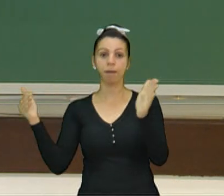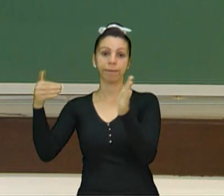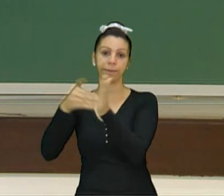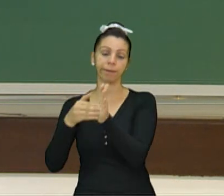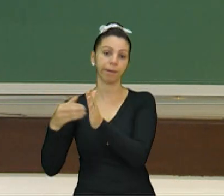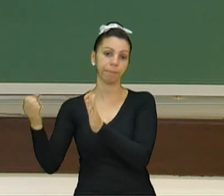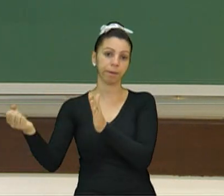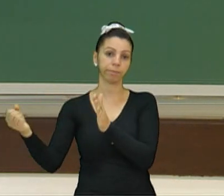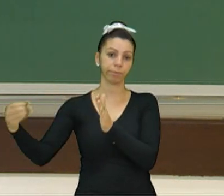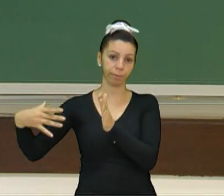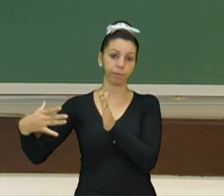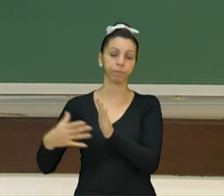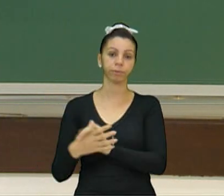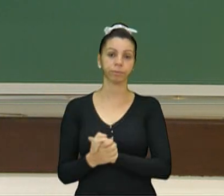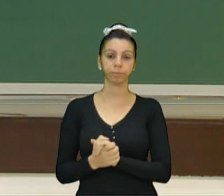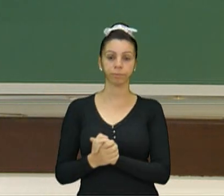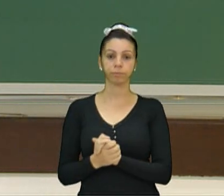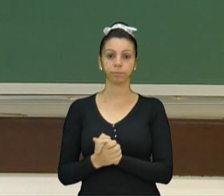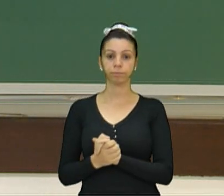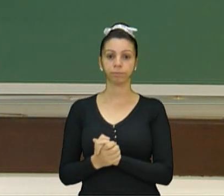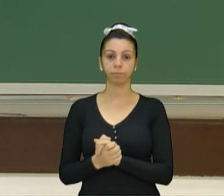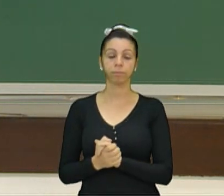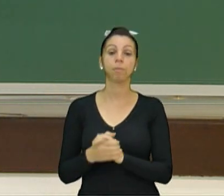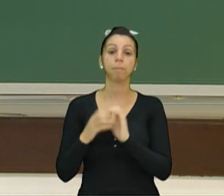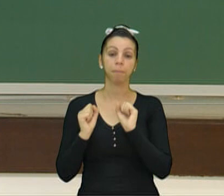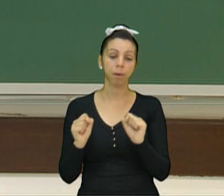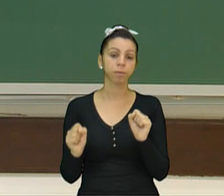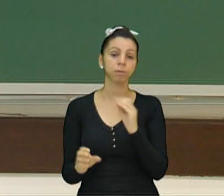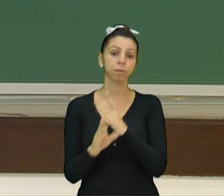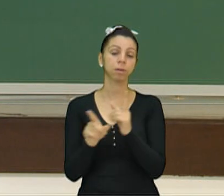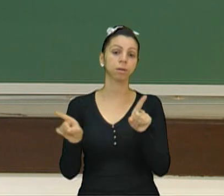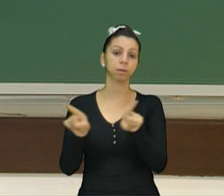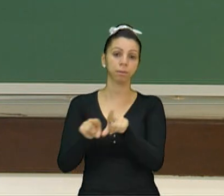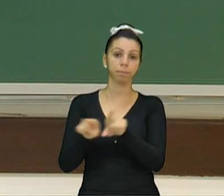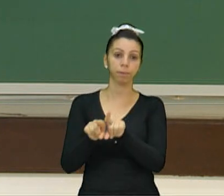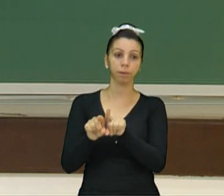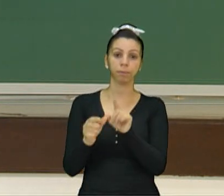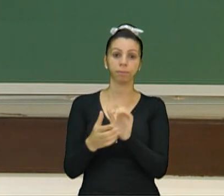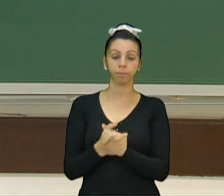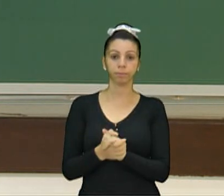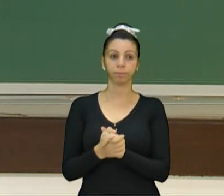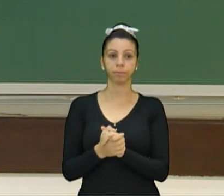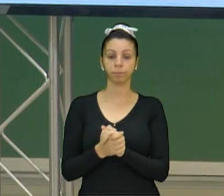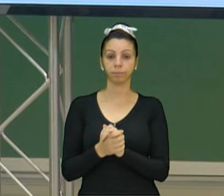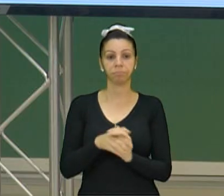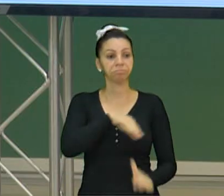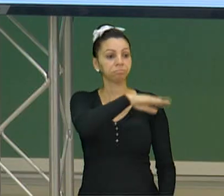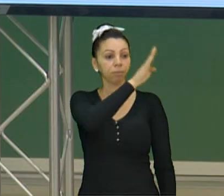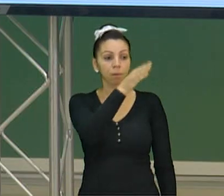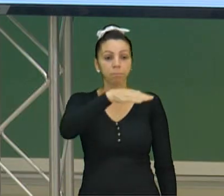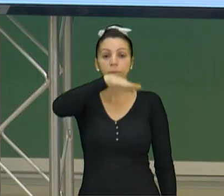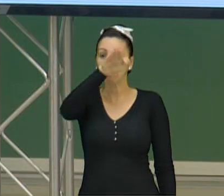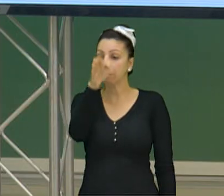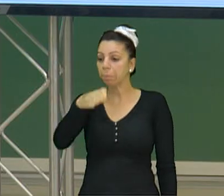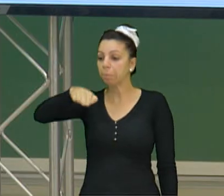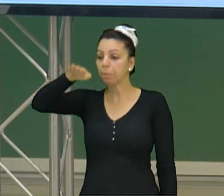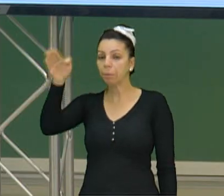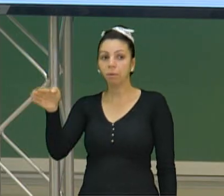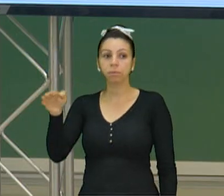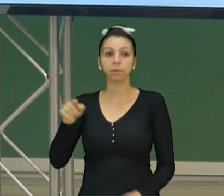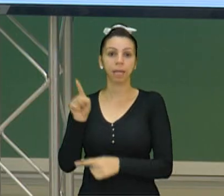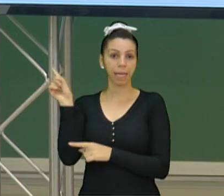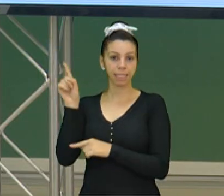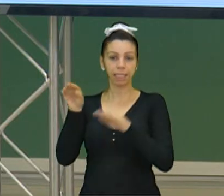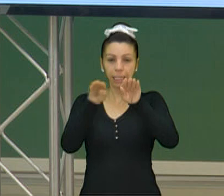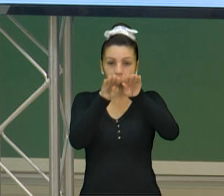Você pode encontrar linhas do tempo, eu vi ondulada, né? Essa daqui está na